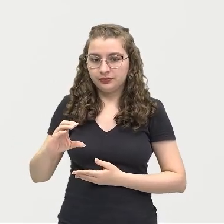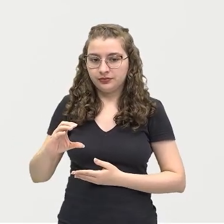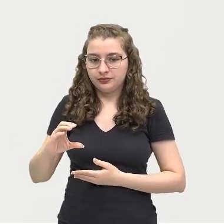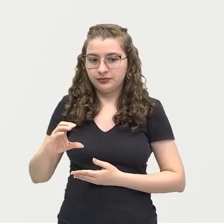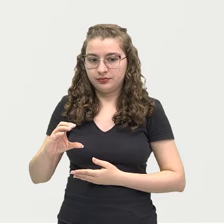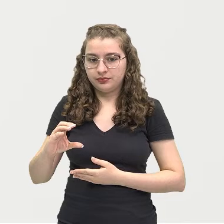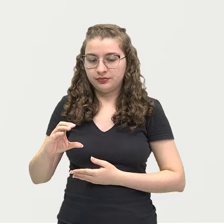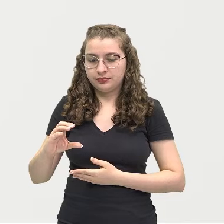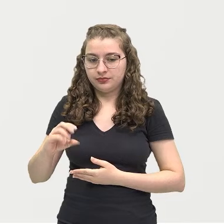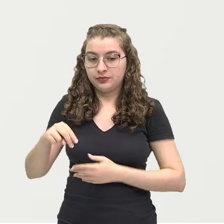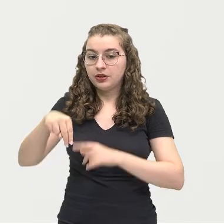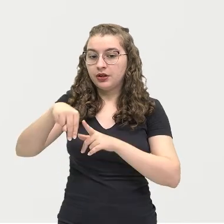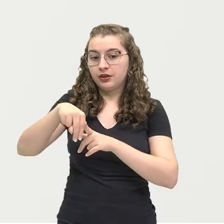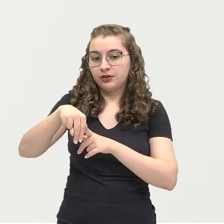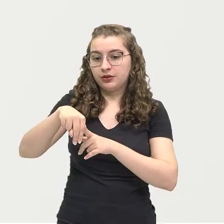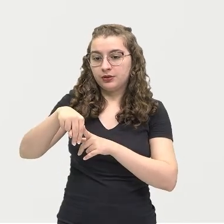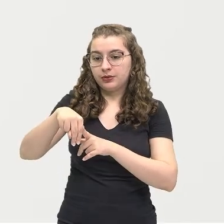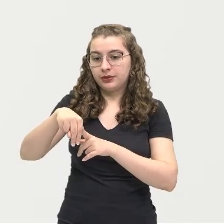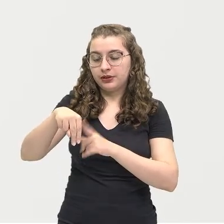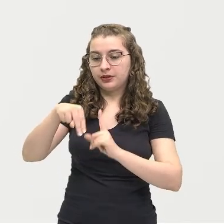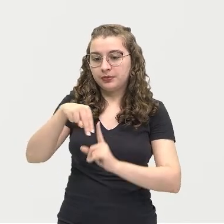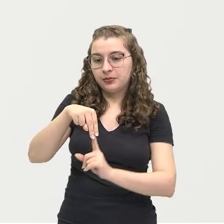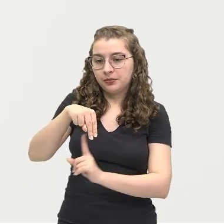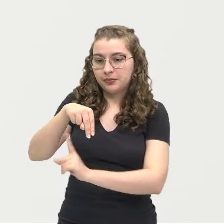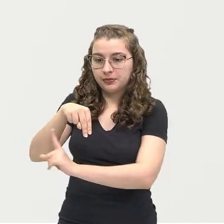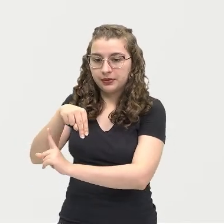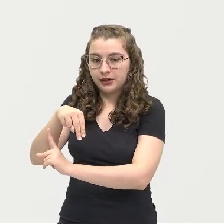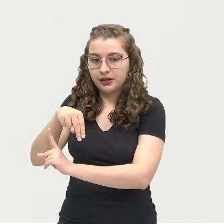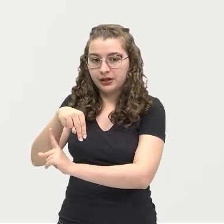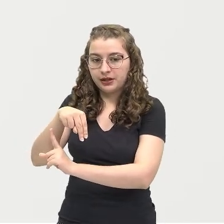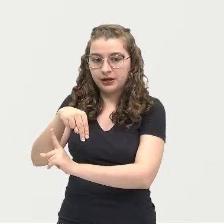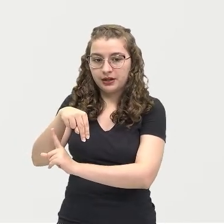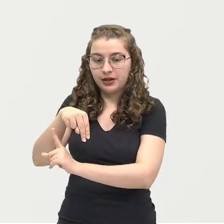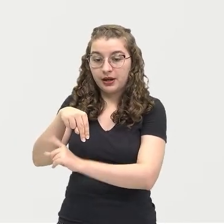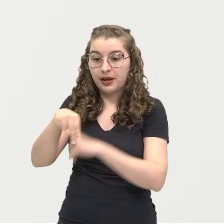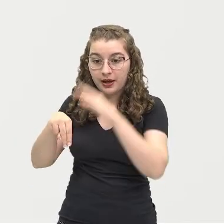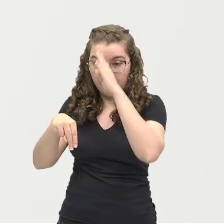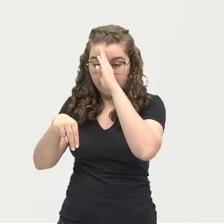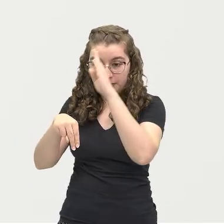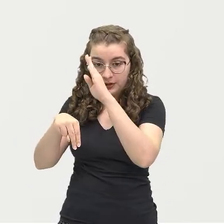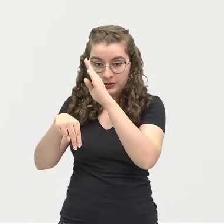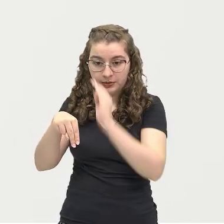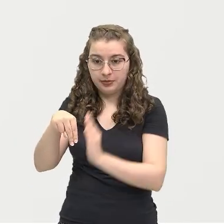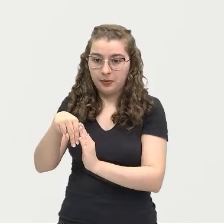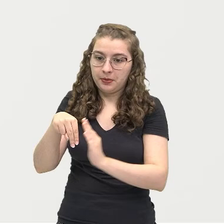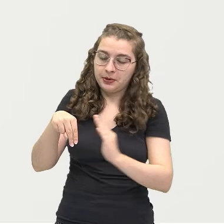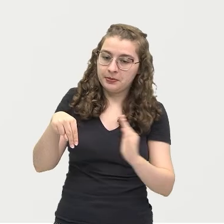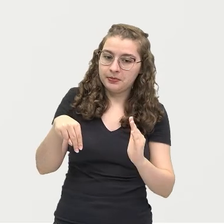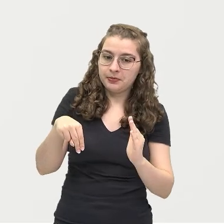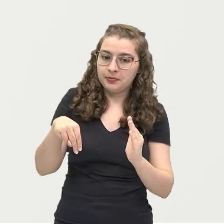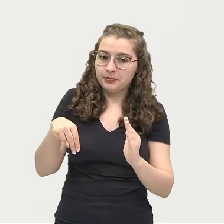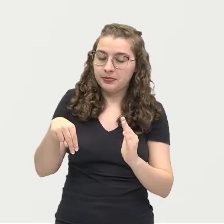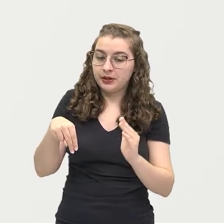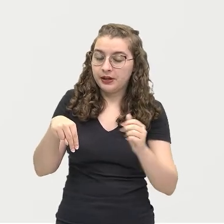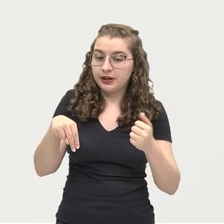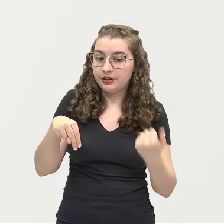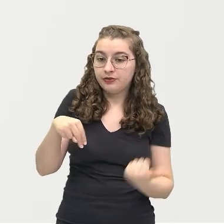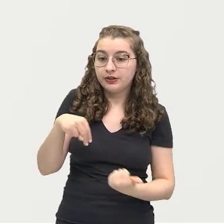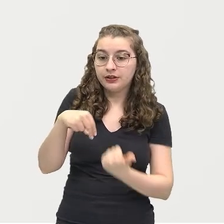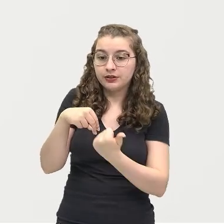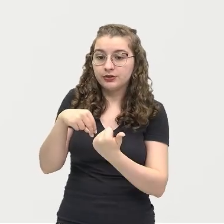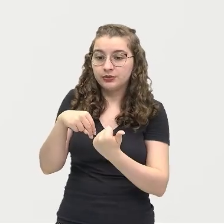que aqui foram substituições no nitrogênio. Qual é o nome desse radical?